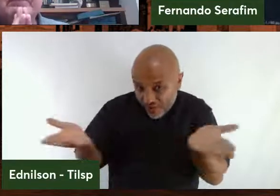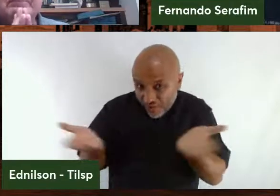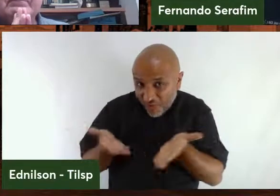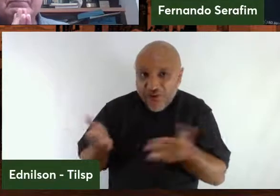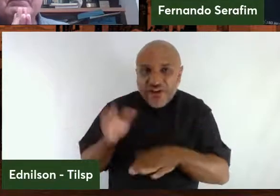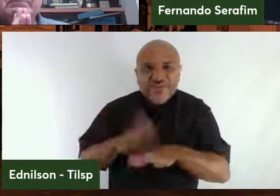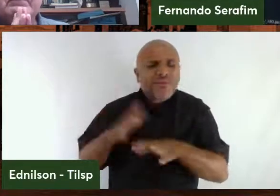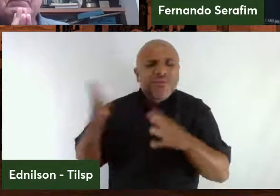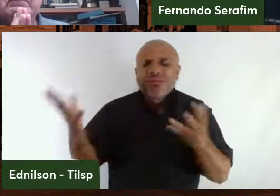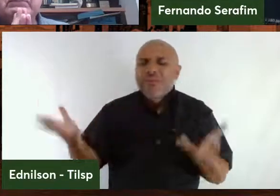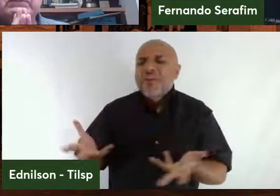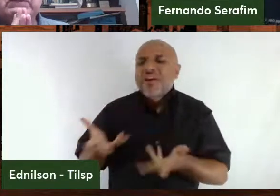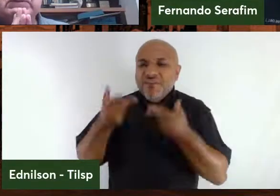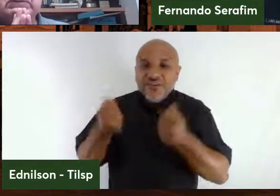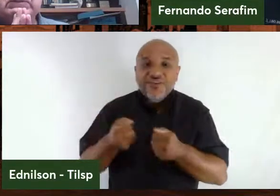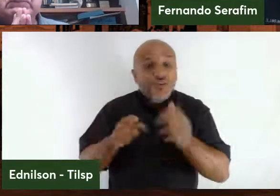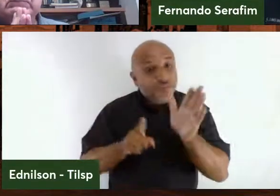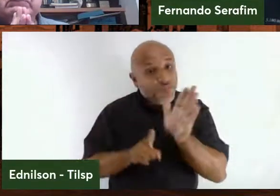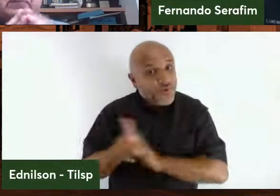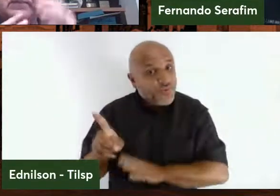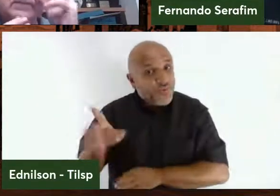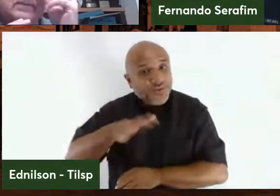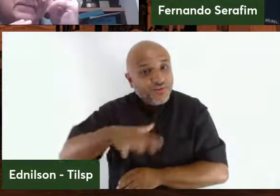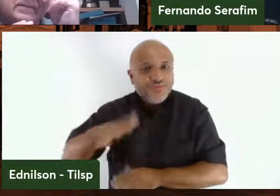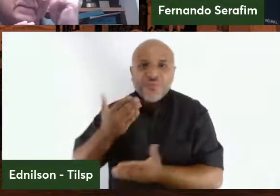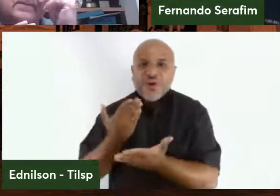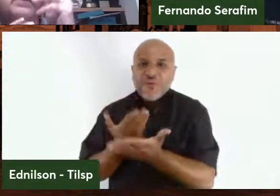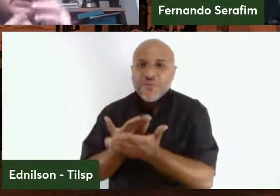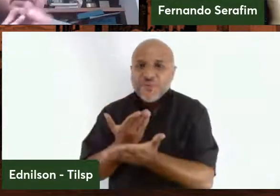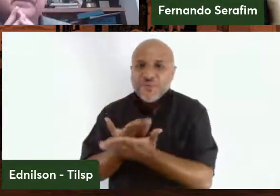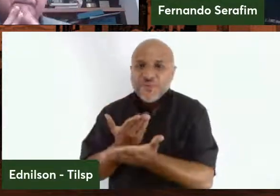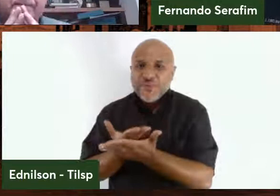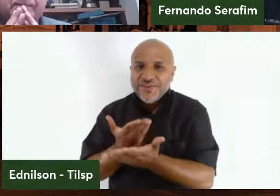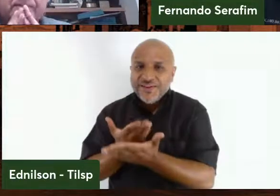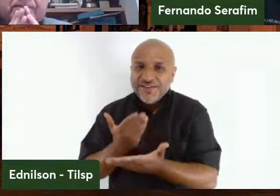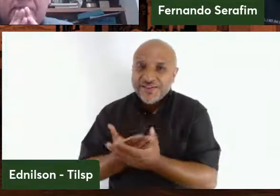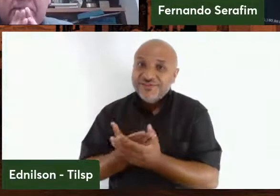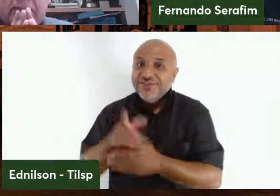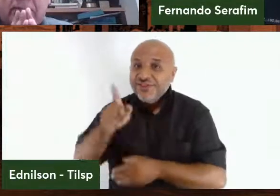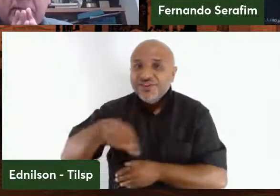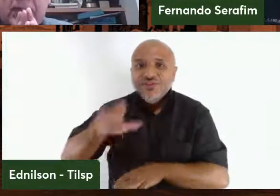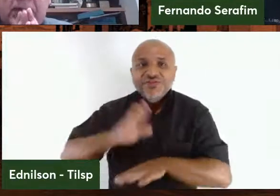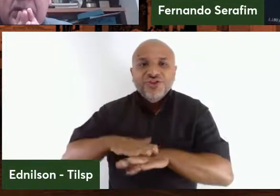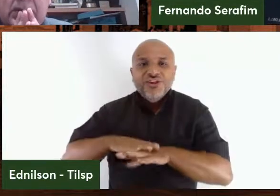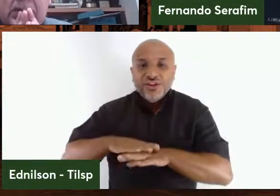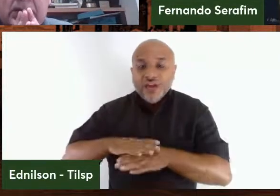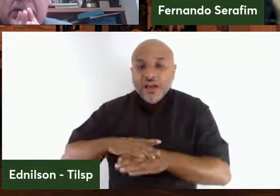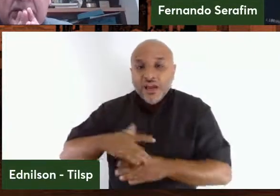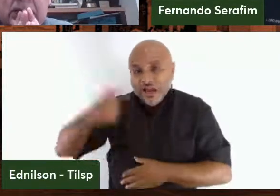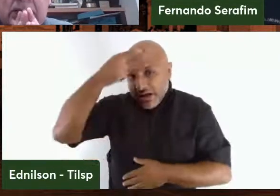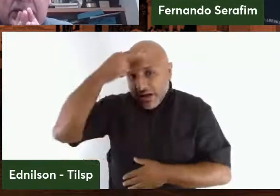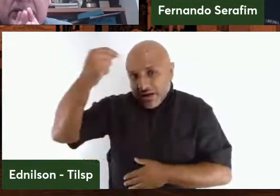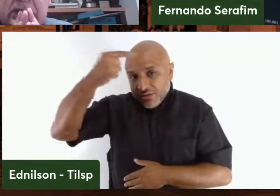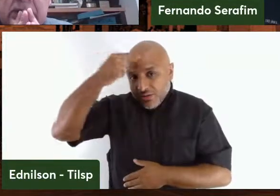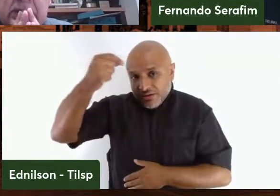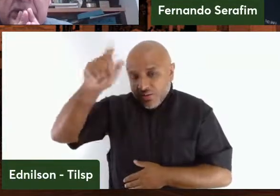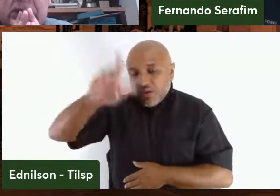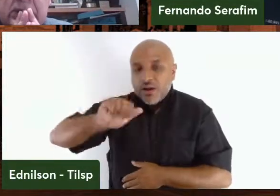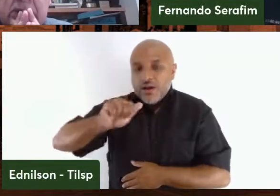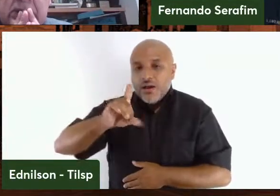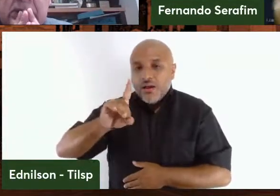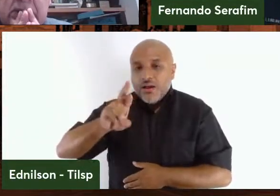pergunta maravilhosa, é uma pergunta de uma estudante, né? Ela é estudante de graduação, né? É a Andréia